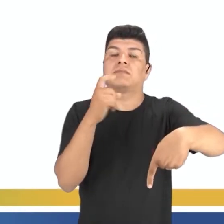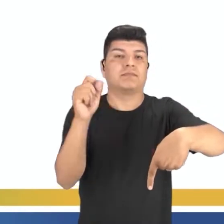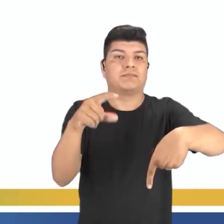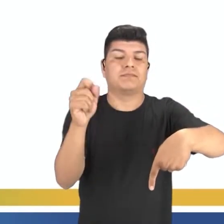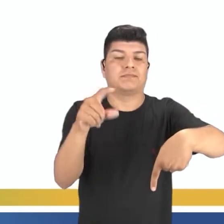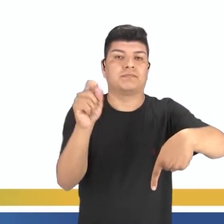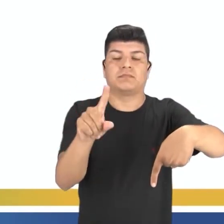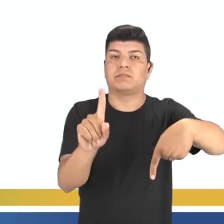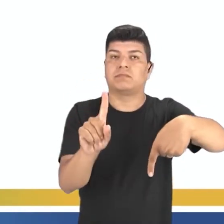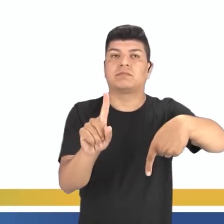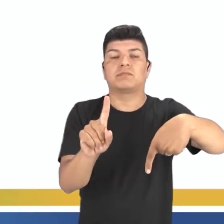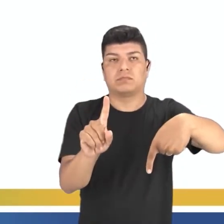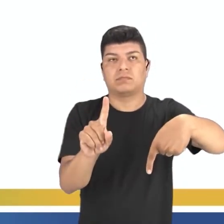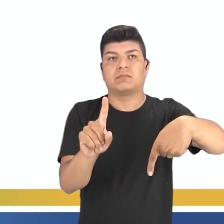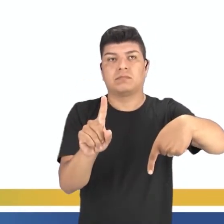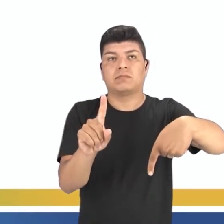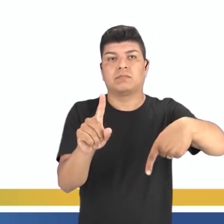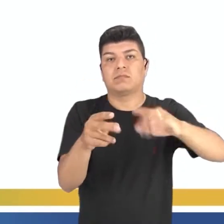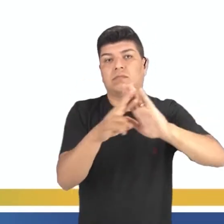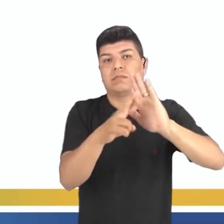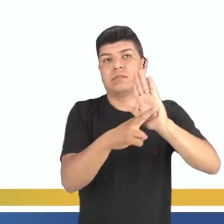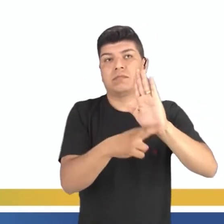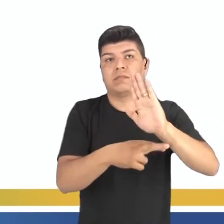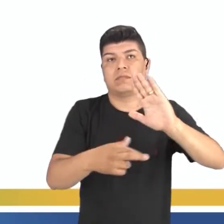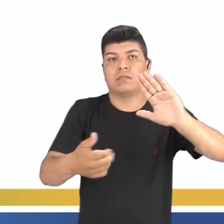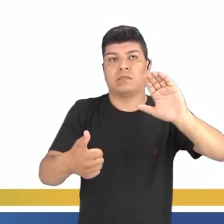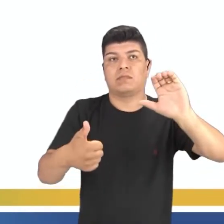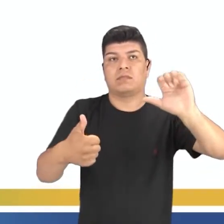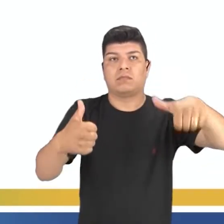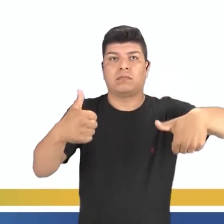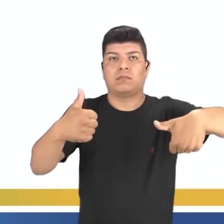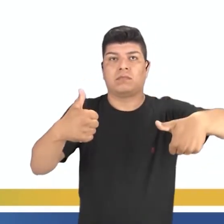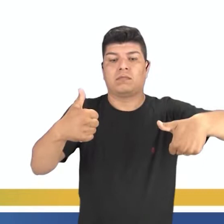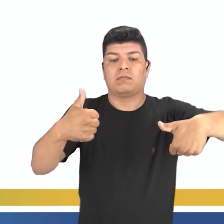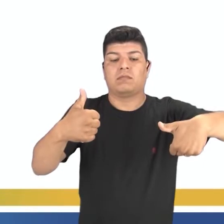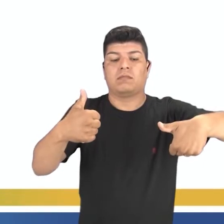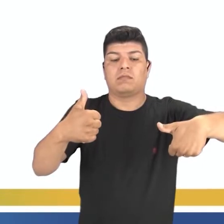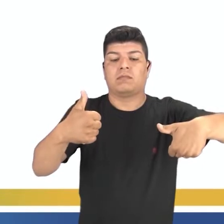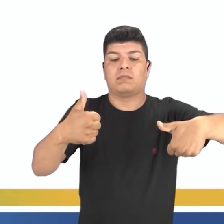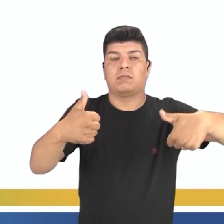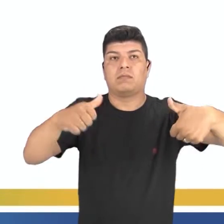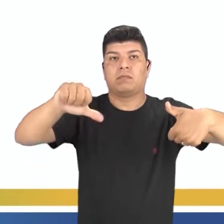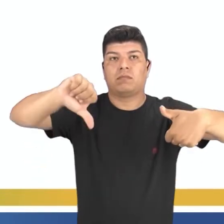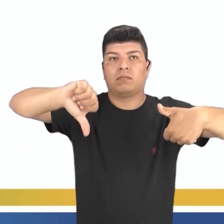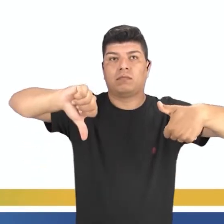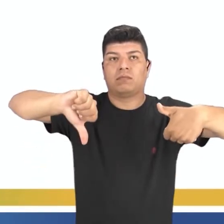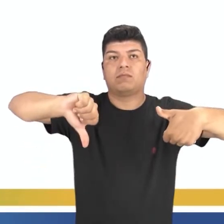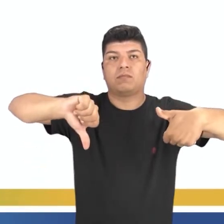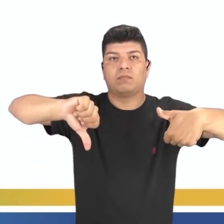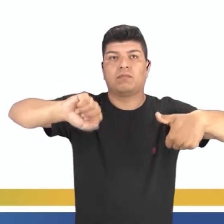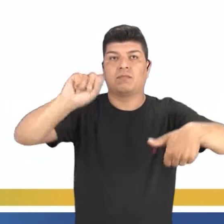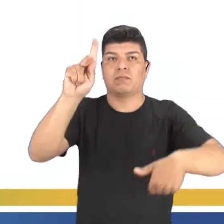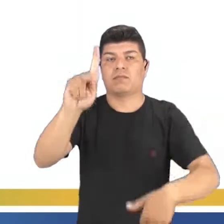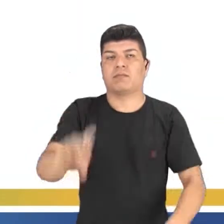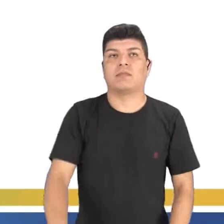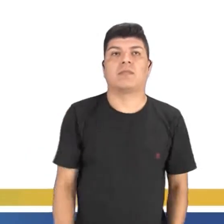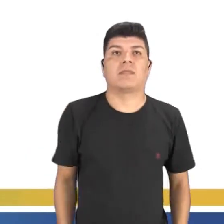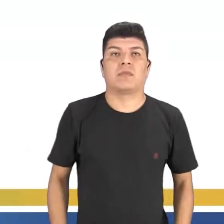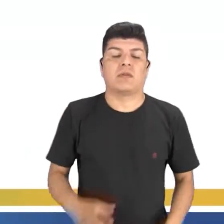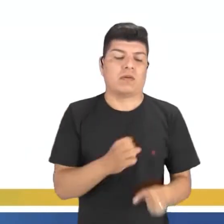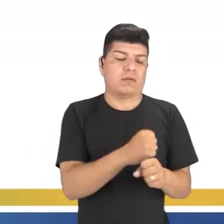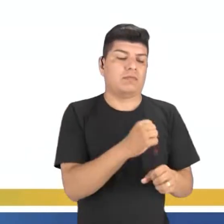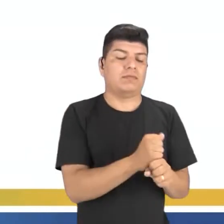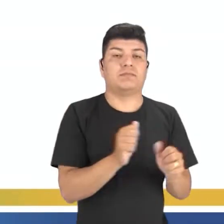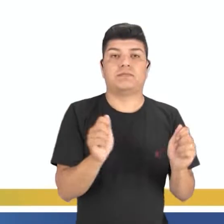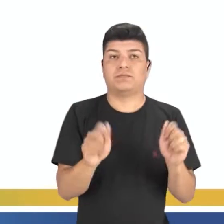mão direita. Observe que a regra ela é apresentada das duas formas aí, na saída e na entrada, ok? Podemos calcular